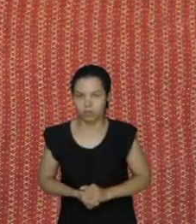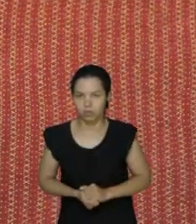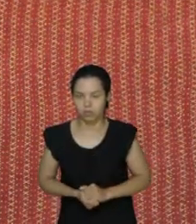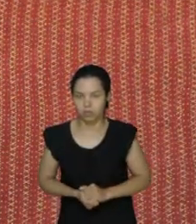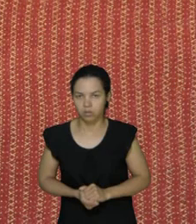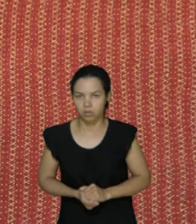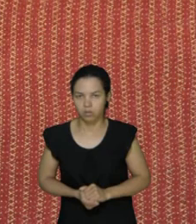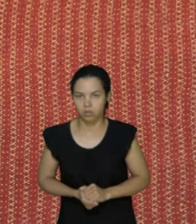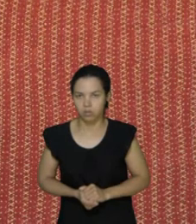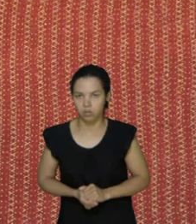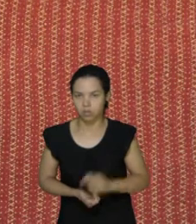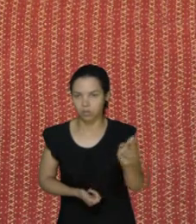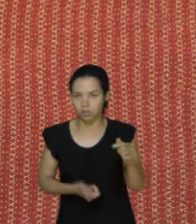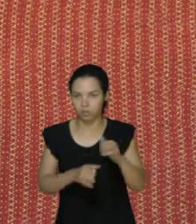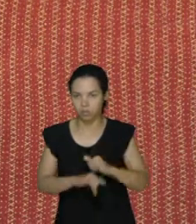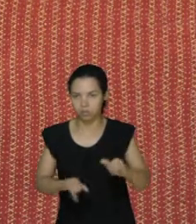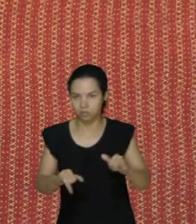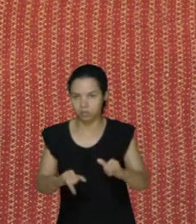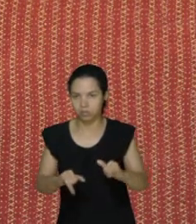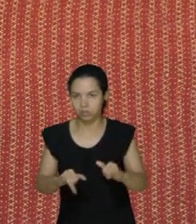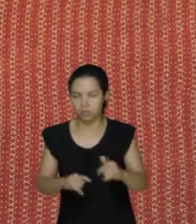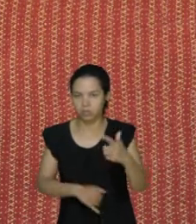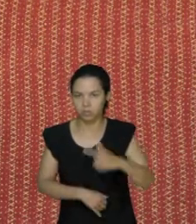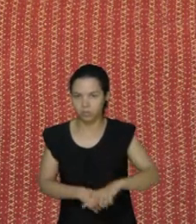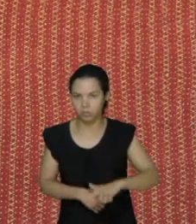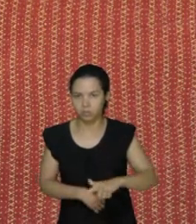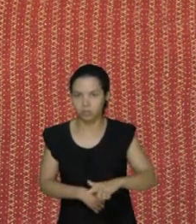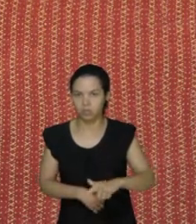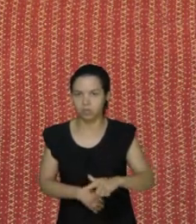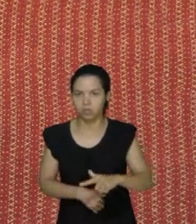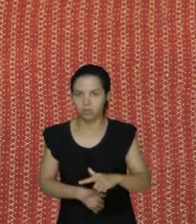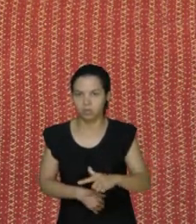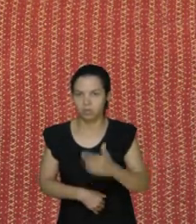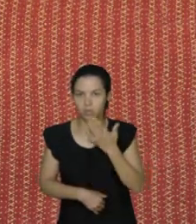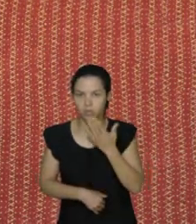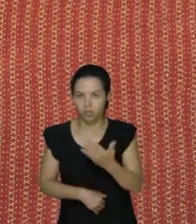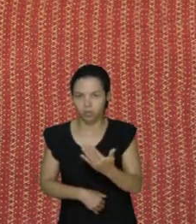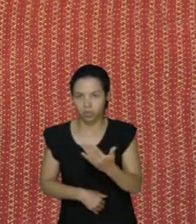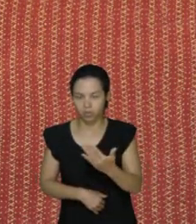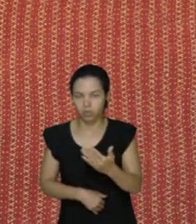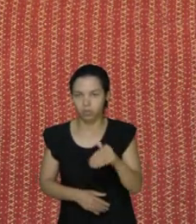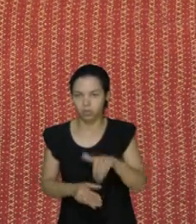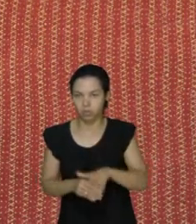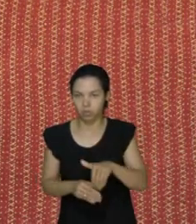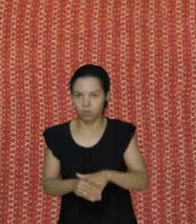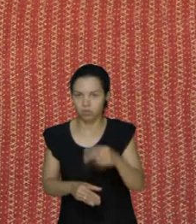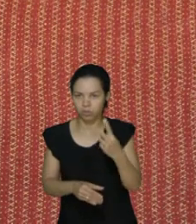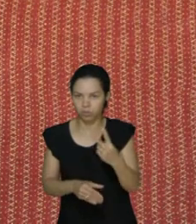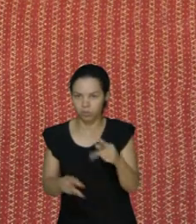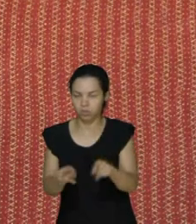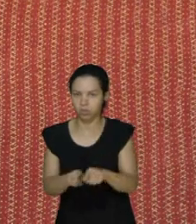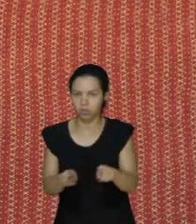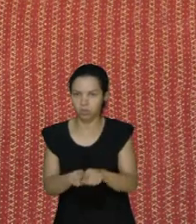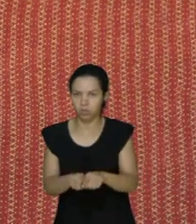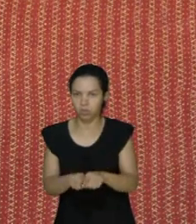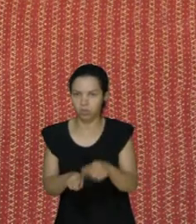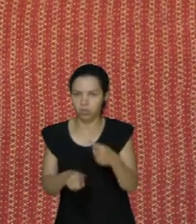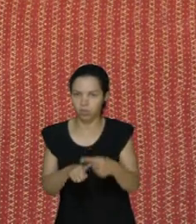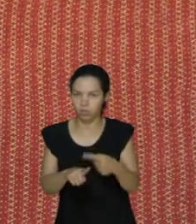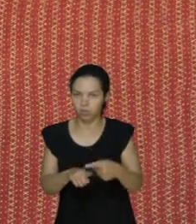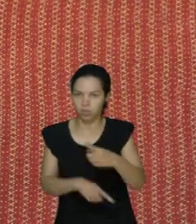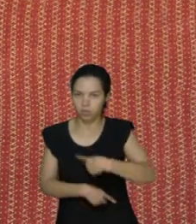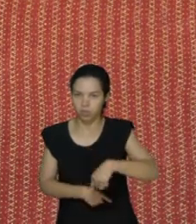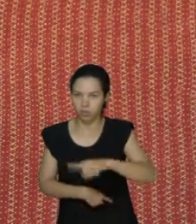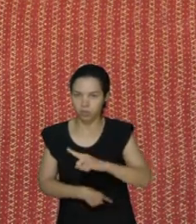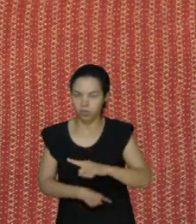pela manifestação dele e já reforçando, já antes de qualquer coisa, pedindo o voto 2 também, porque nós vamos estar votando aqui